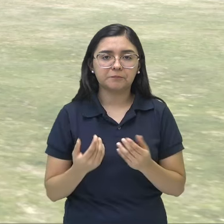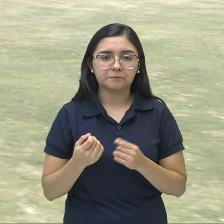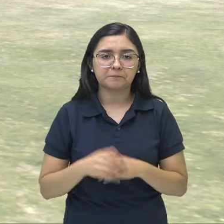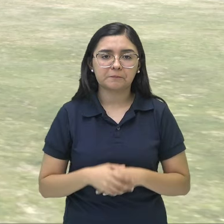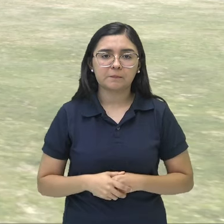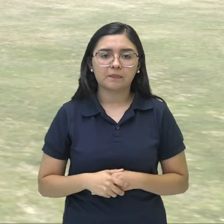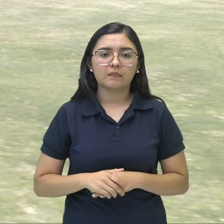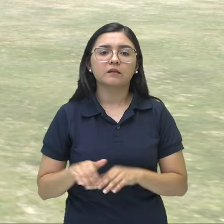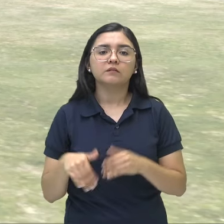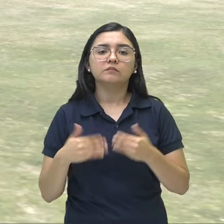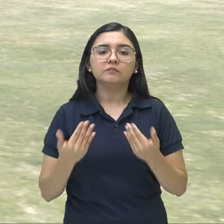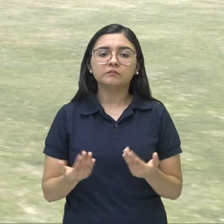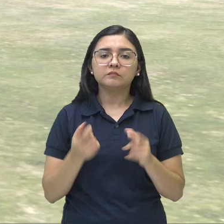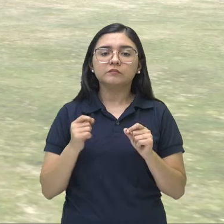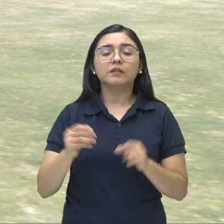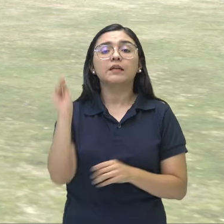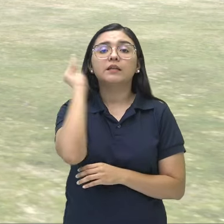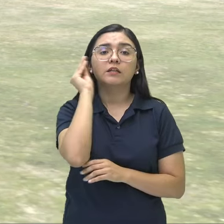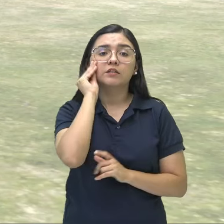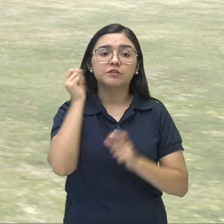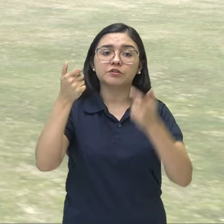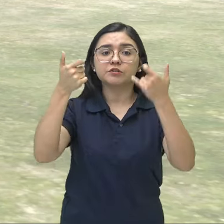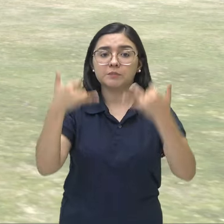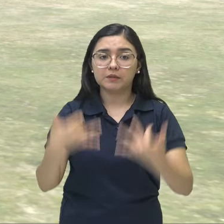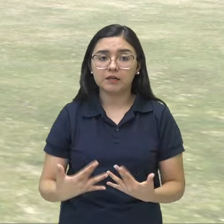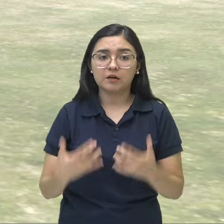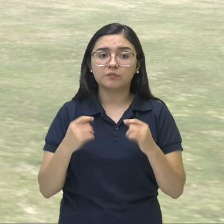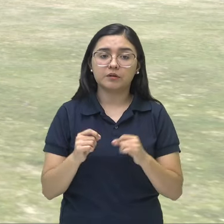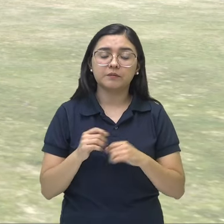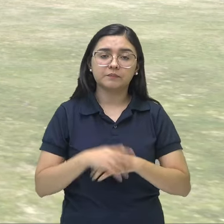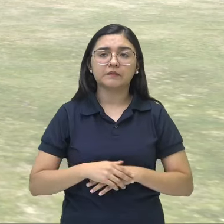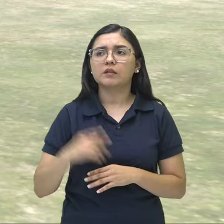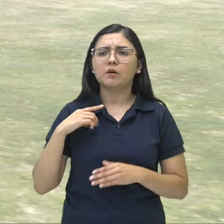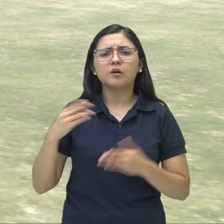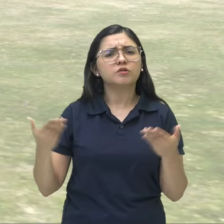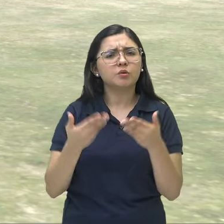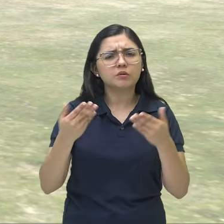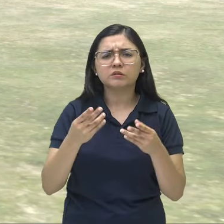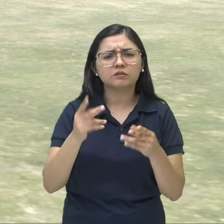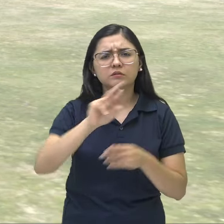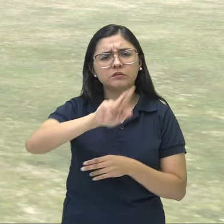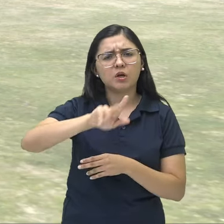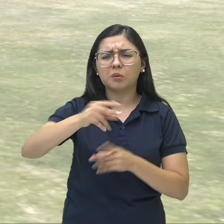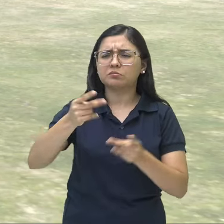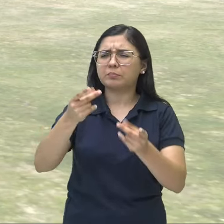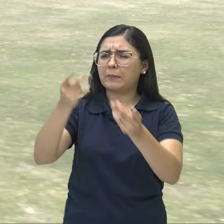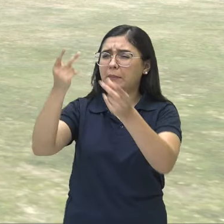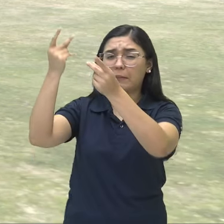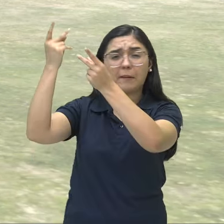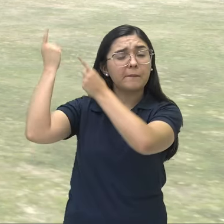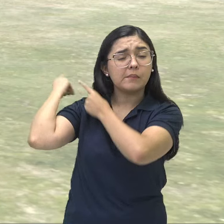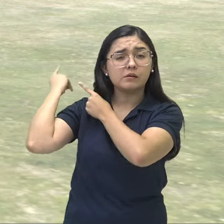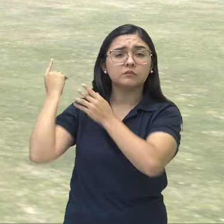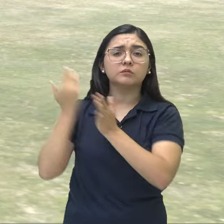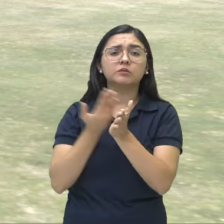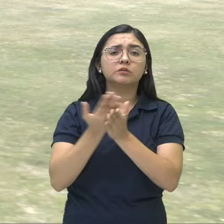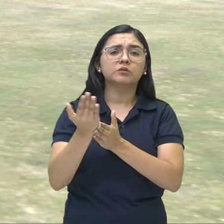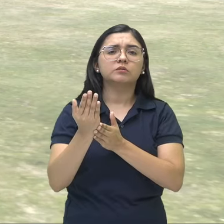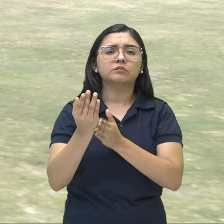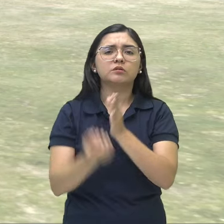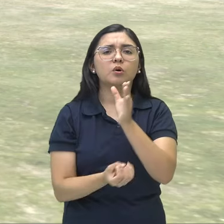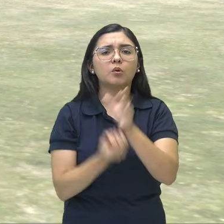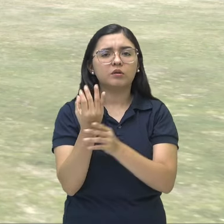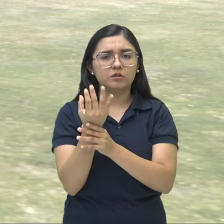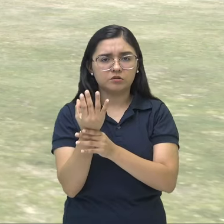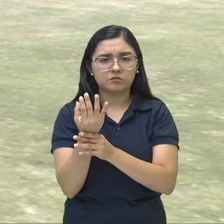disso, né, dessa tentativa de explicação, ela não é de hoje, é desde quando surgiu, né, qual seria a sua origem,